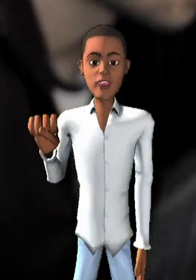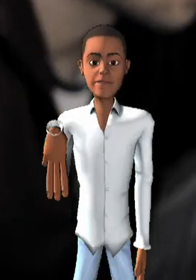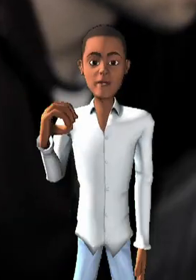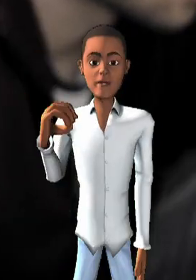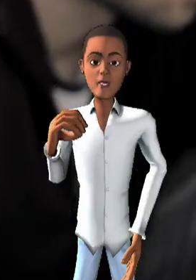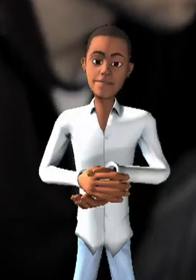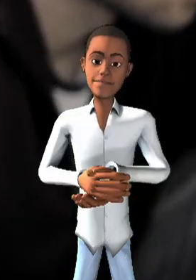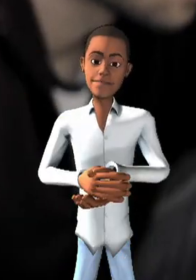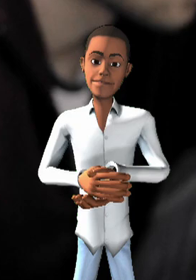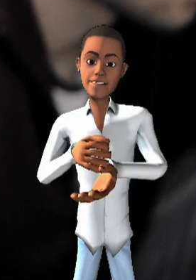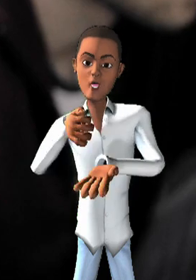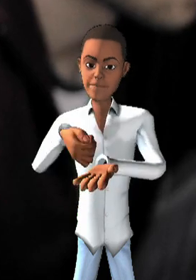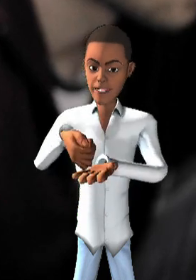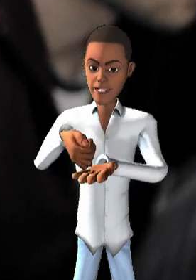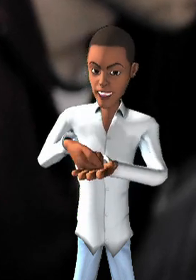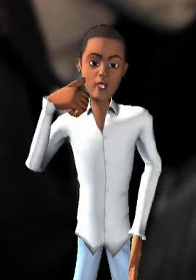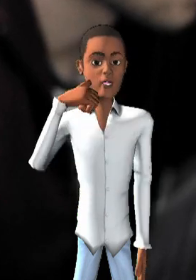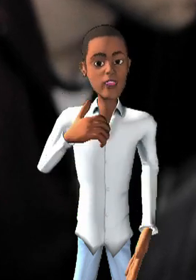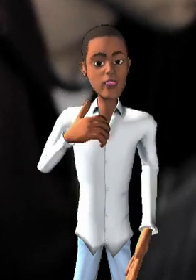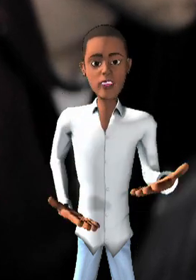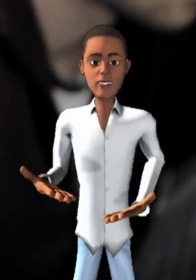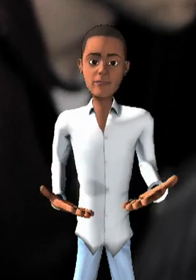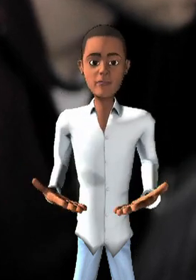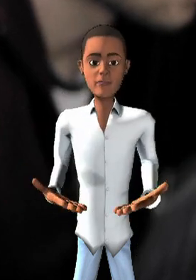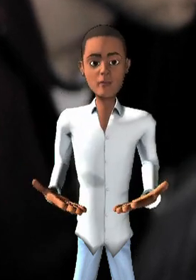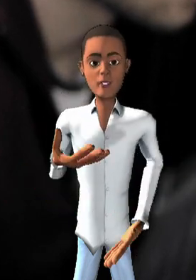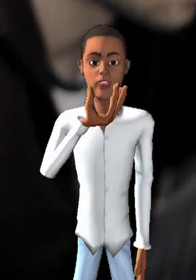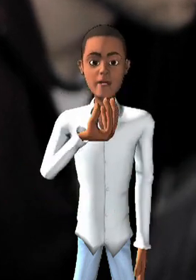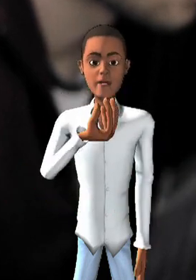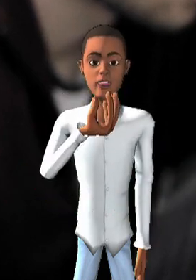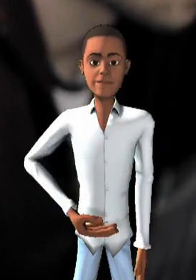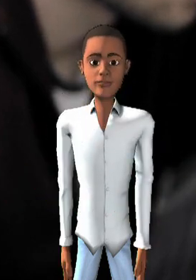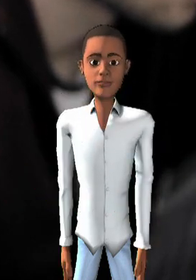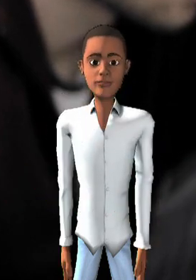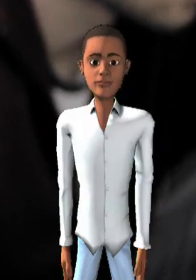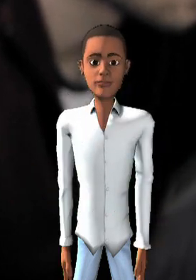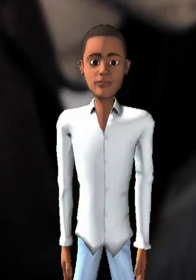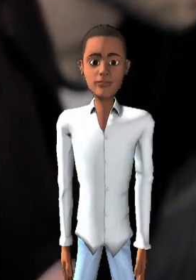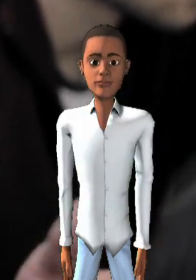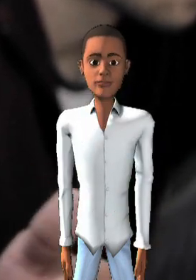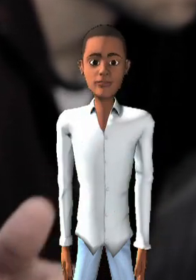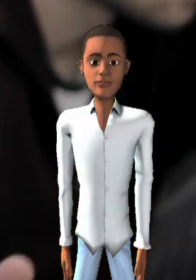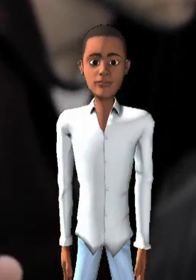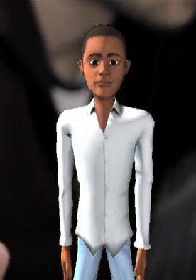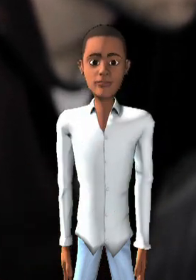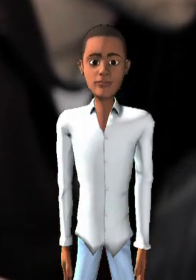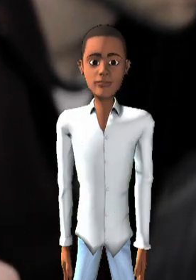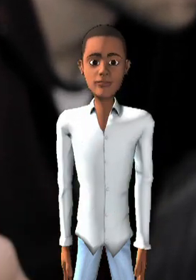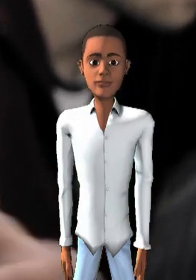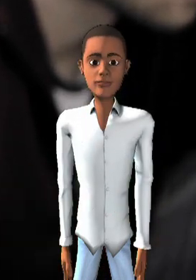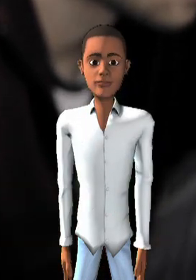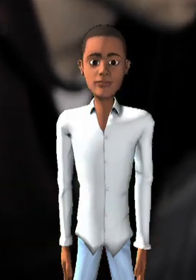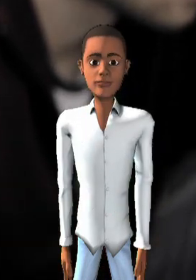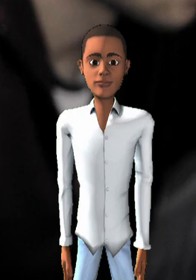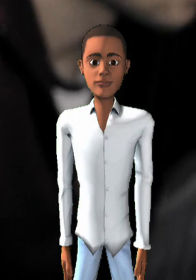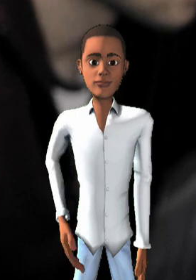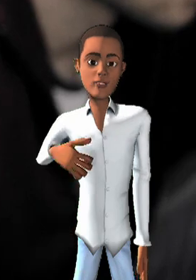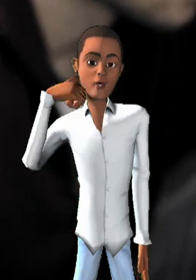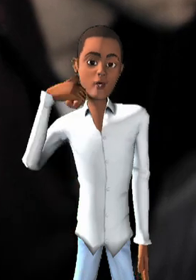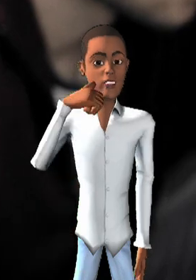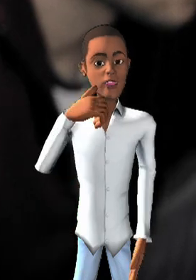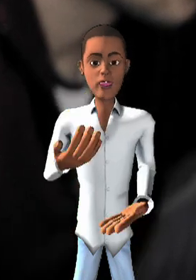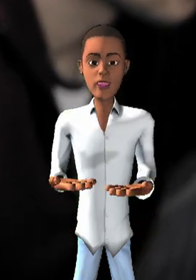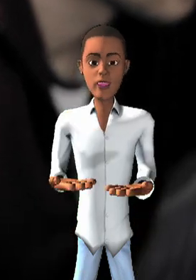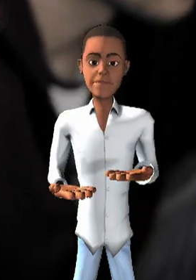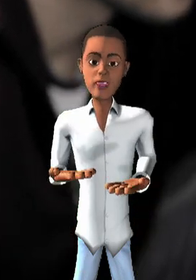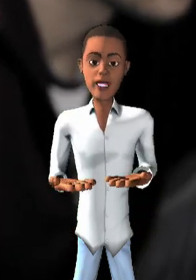próprio machismo, ele obriga a mulher a ver a sei lá, serva